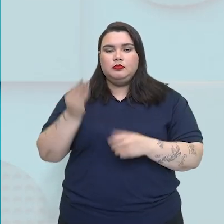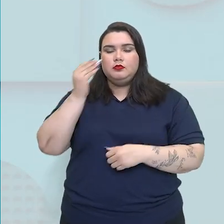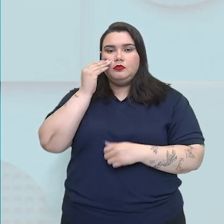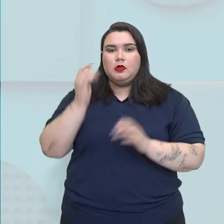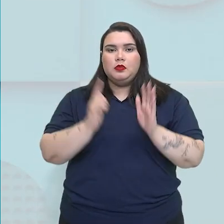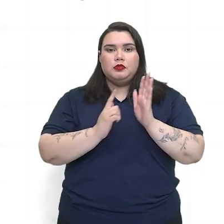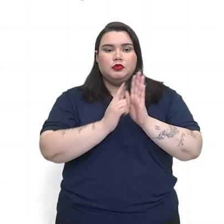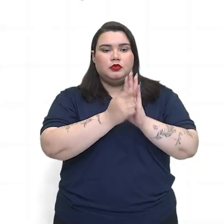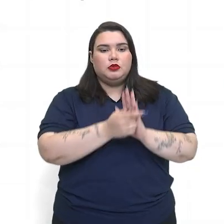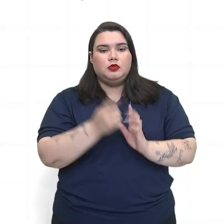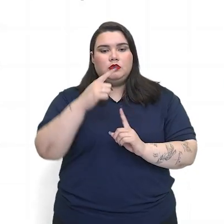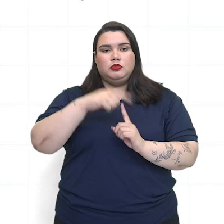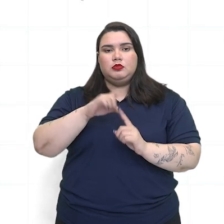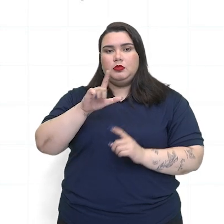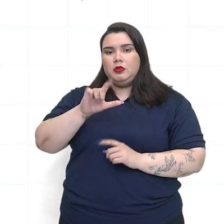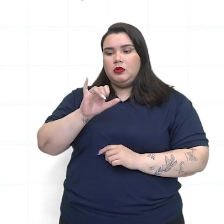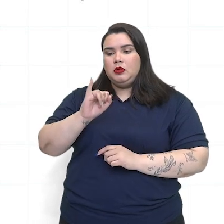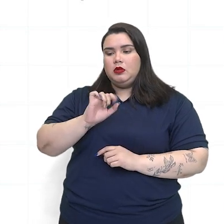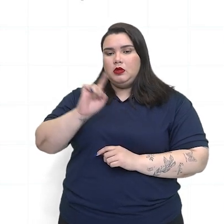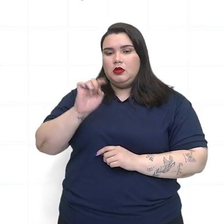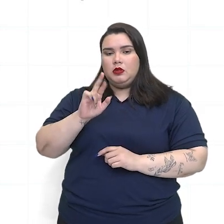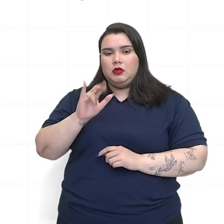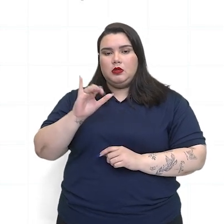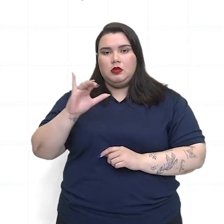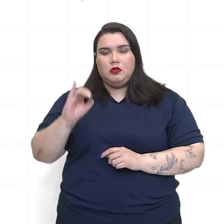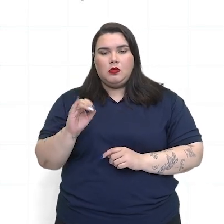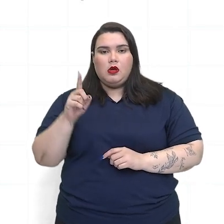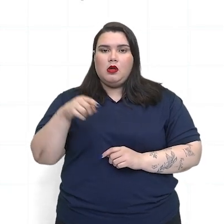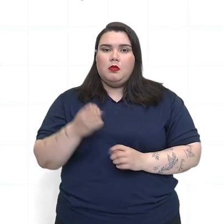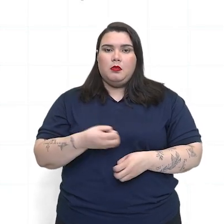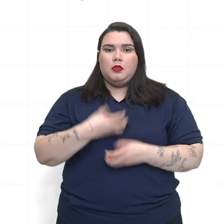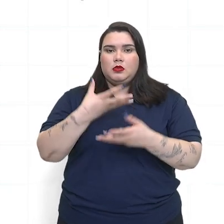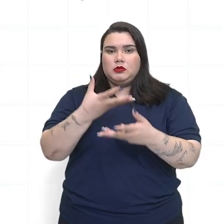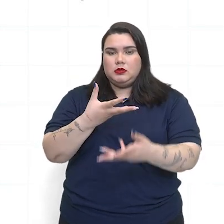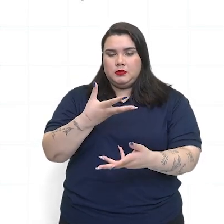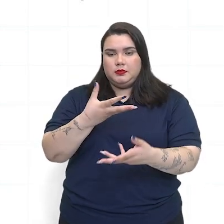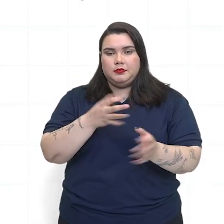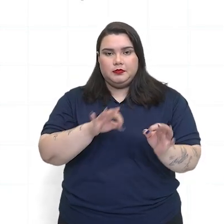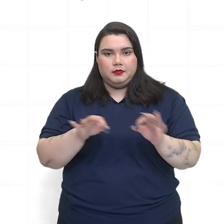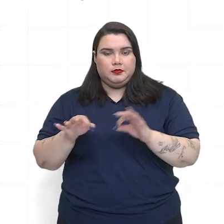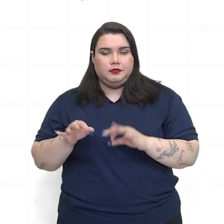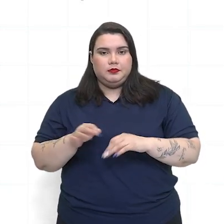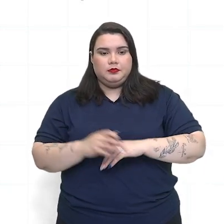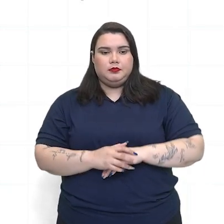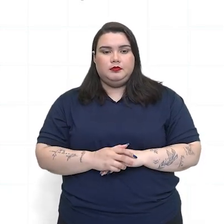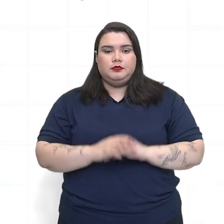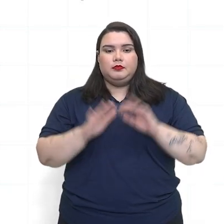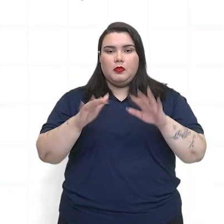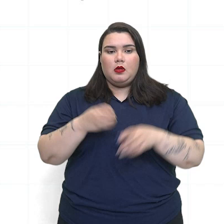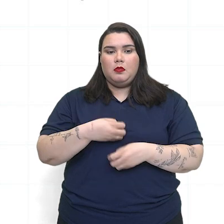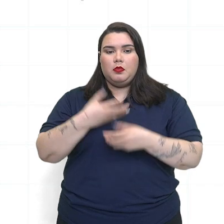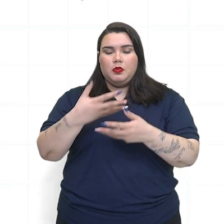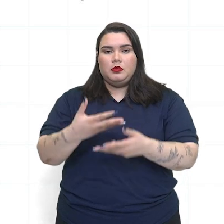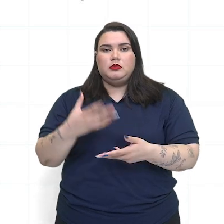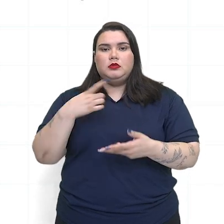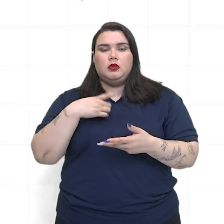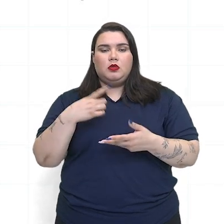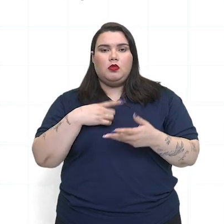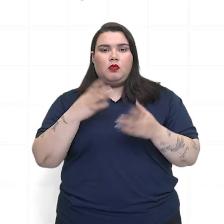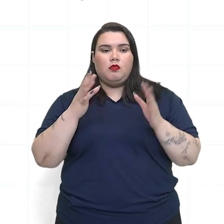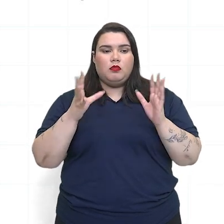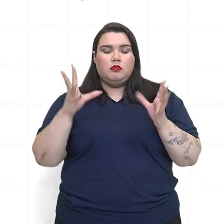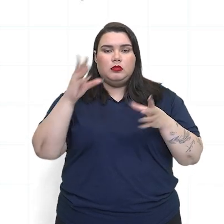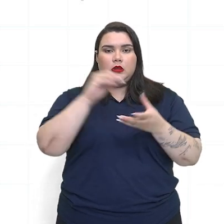o gênero lírico. O gênero lírico, basicamente, ele é o quê? A poesia. Sendo que a poesia ela está